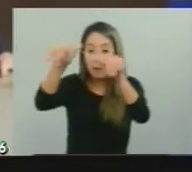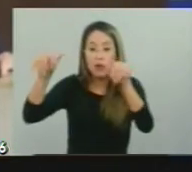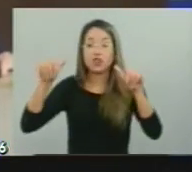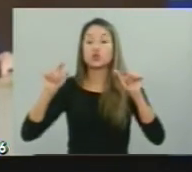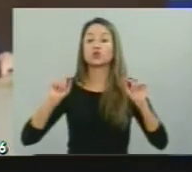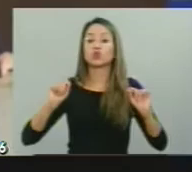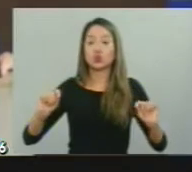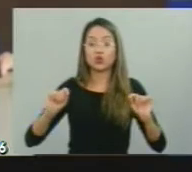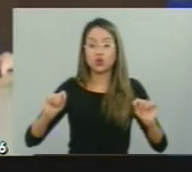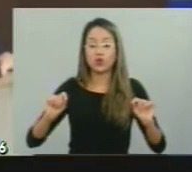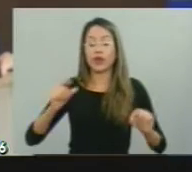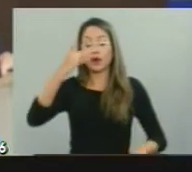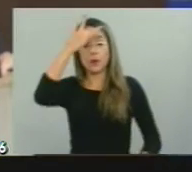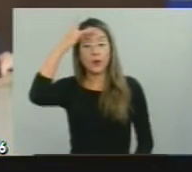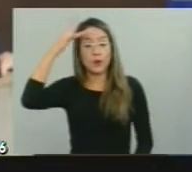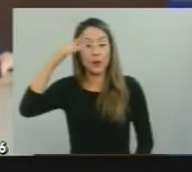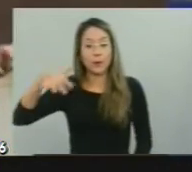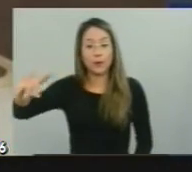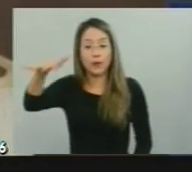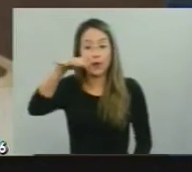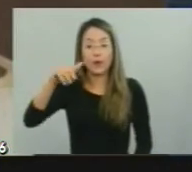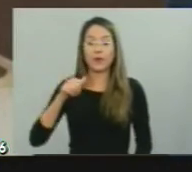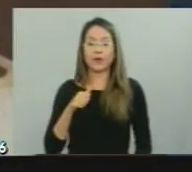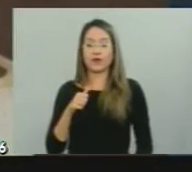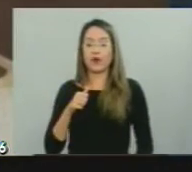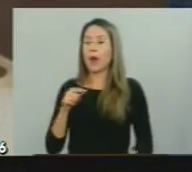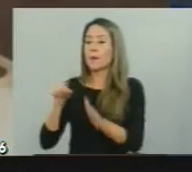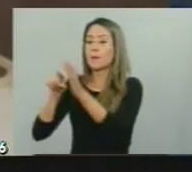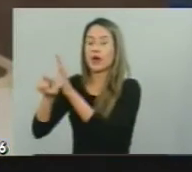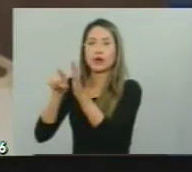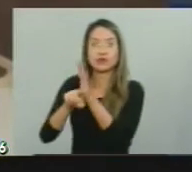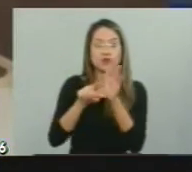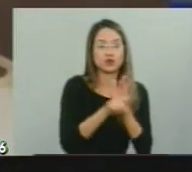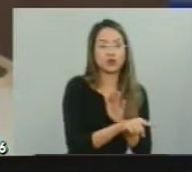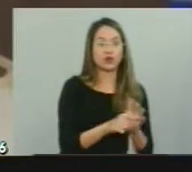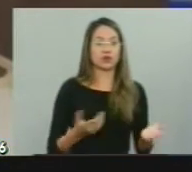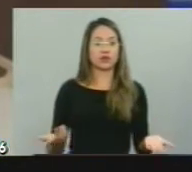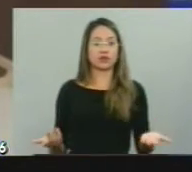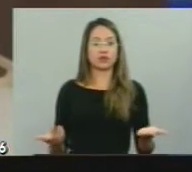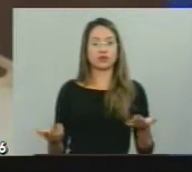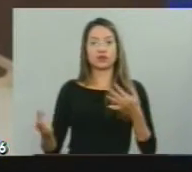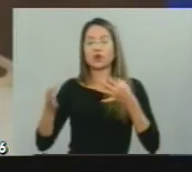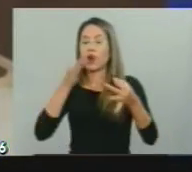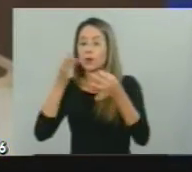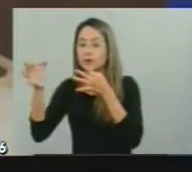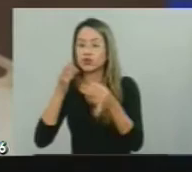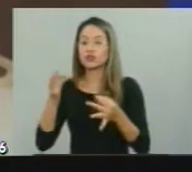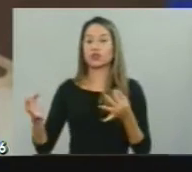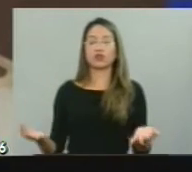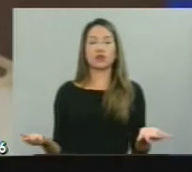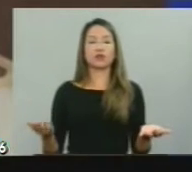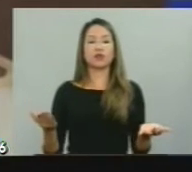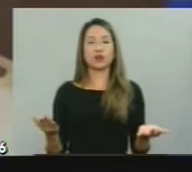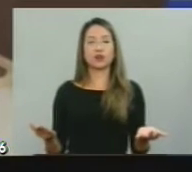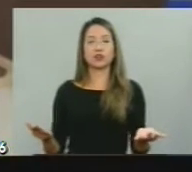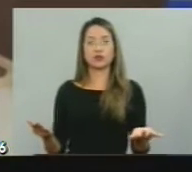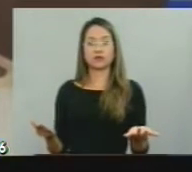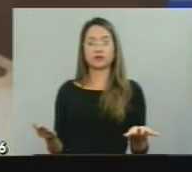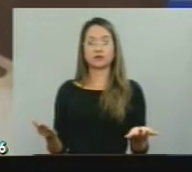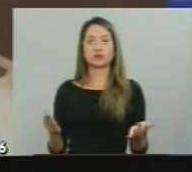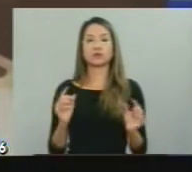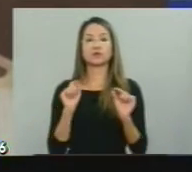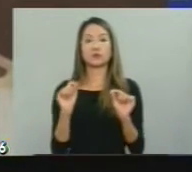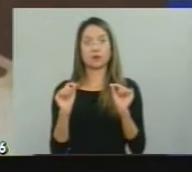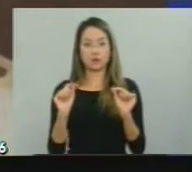o feito ao povo, é chamando o povo a restituir a soberania popular, é